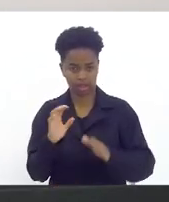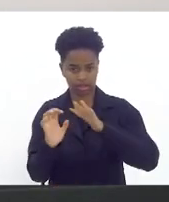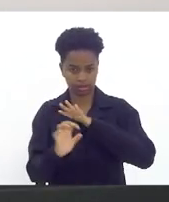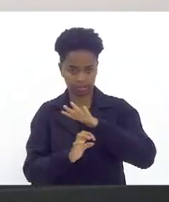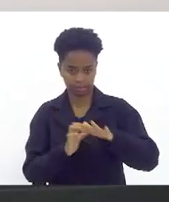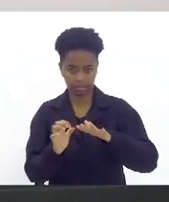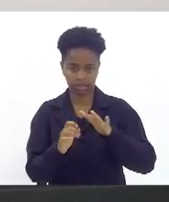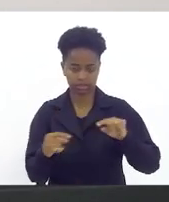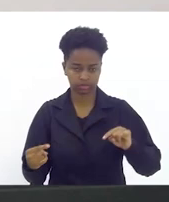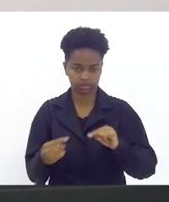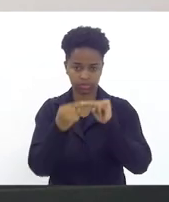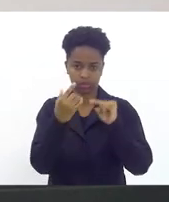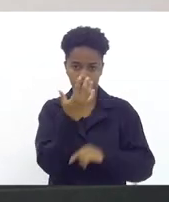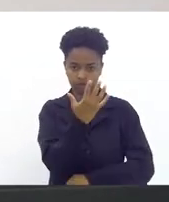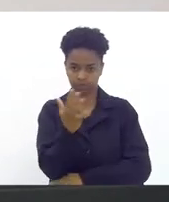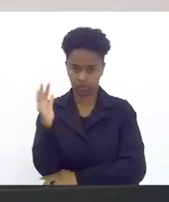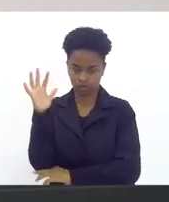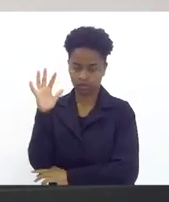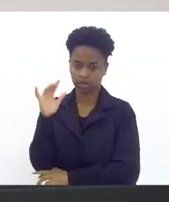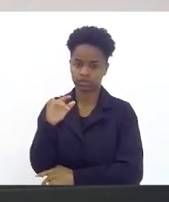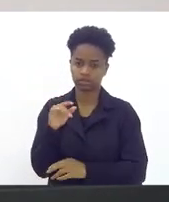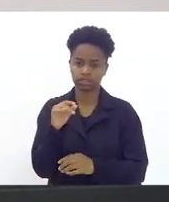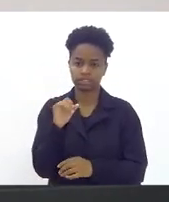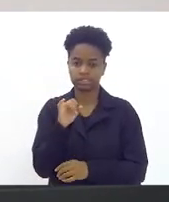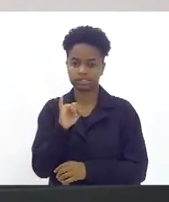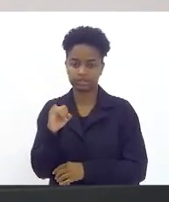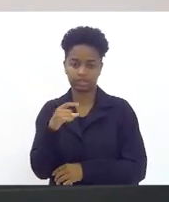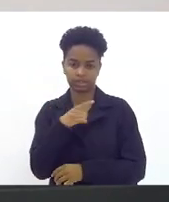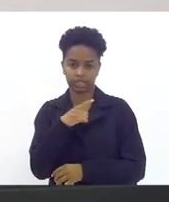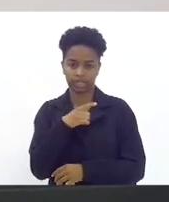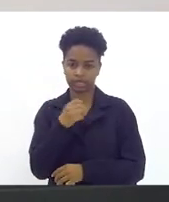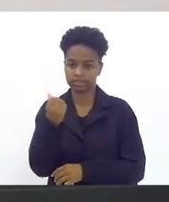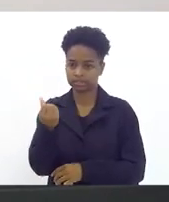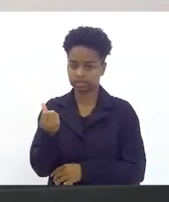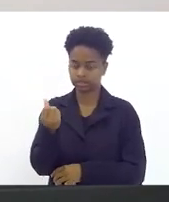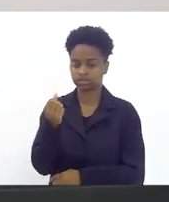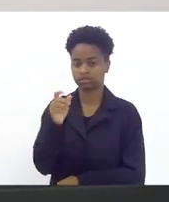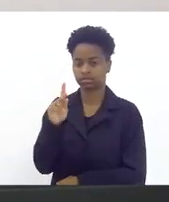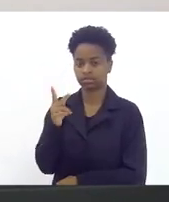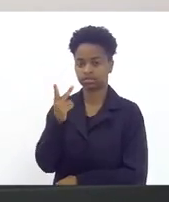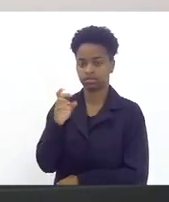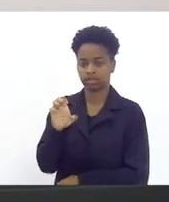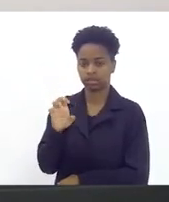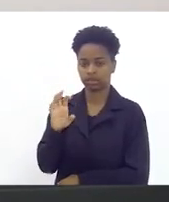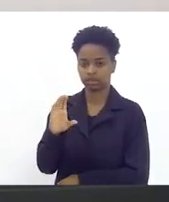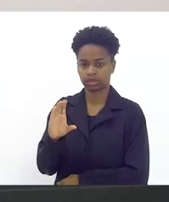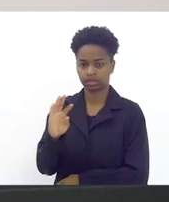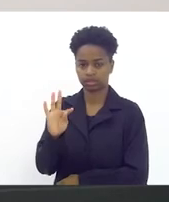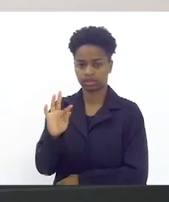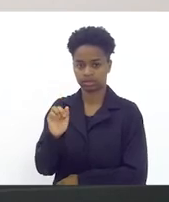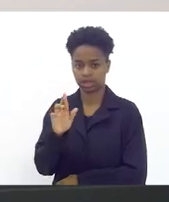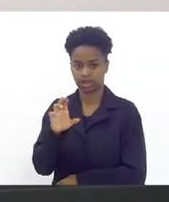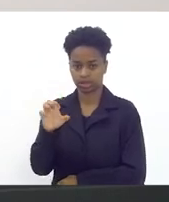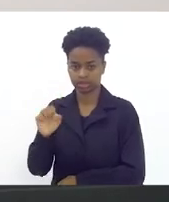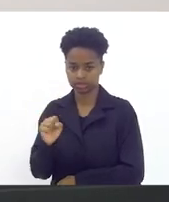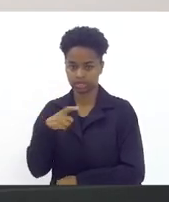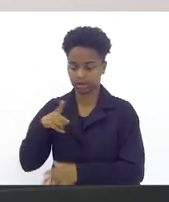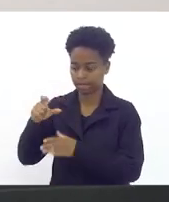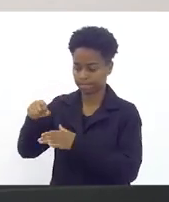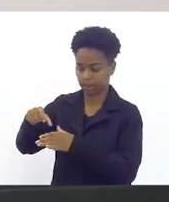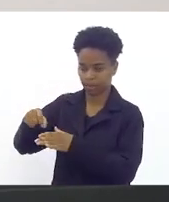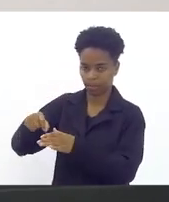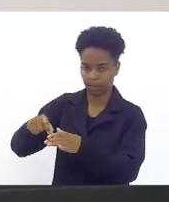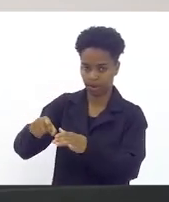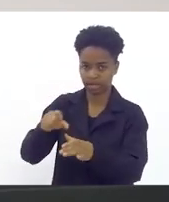florestais para cada seis hectares de plantio com seu